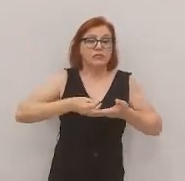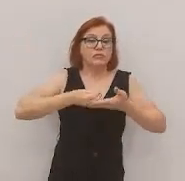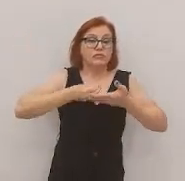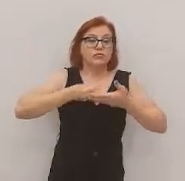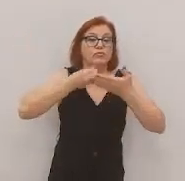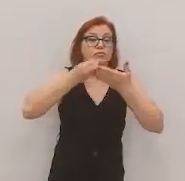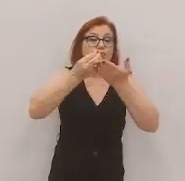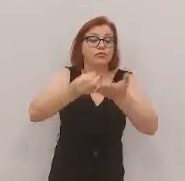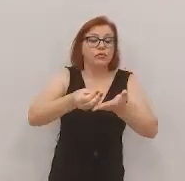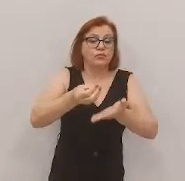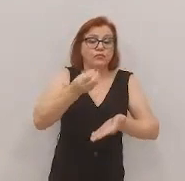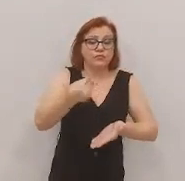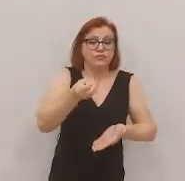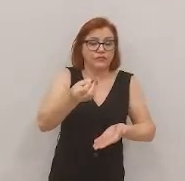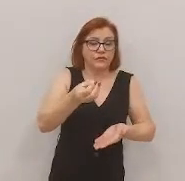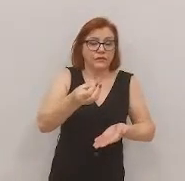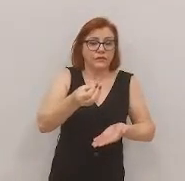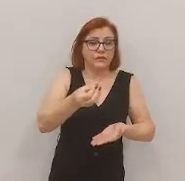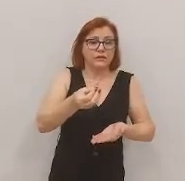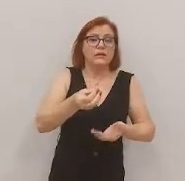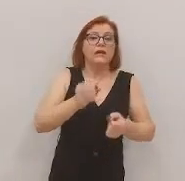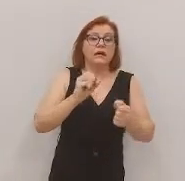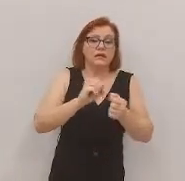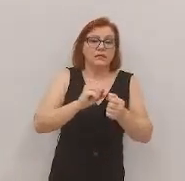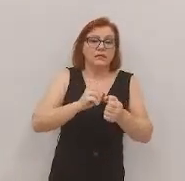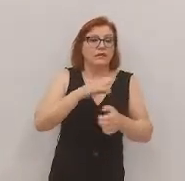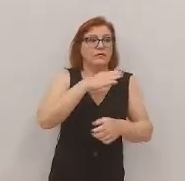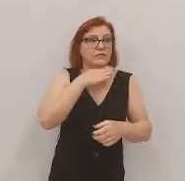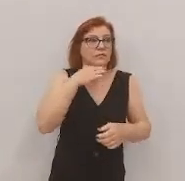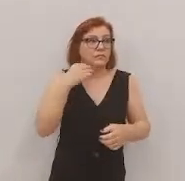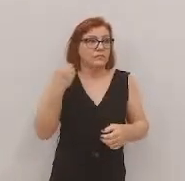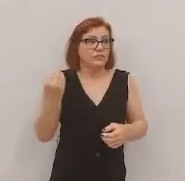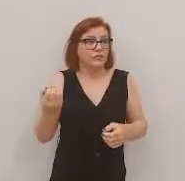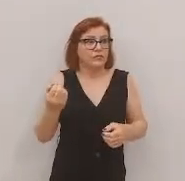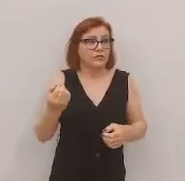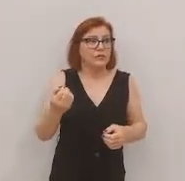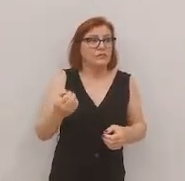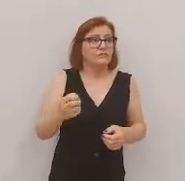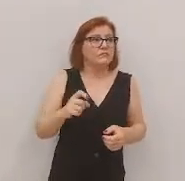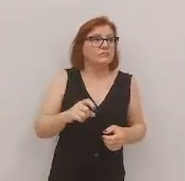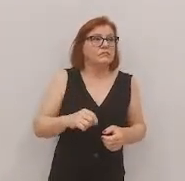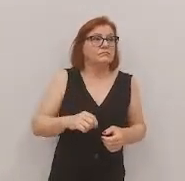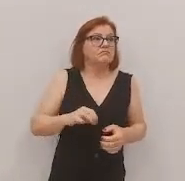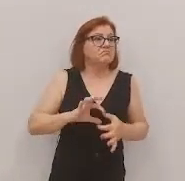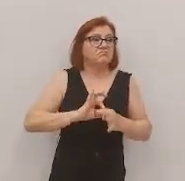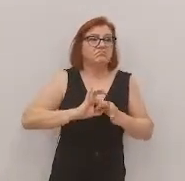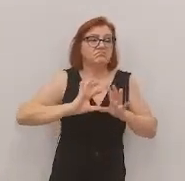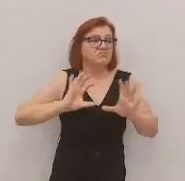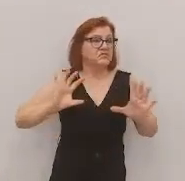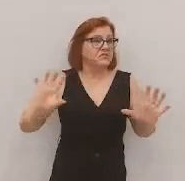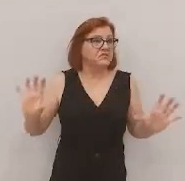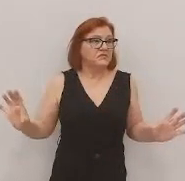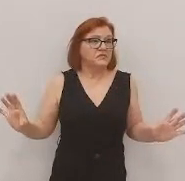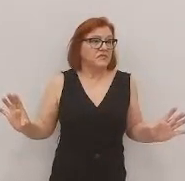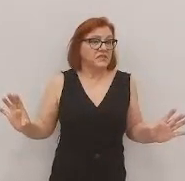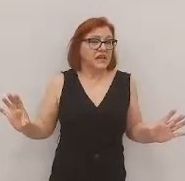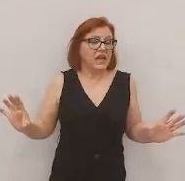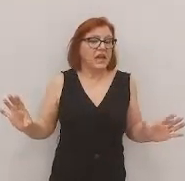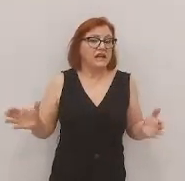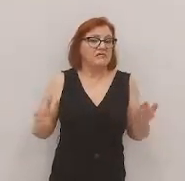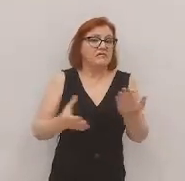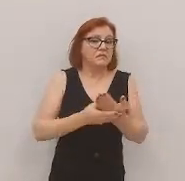firo e eu saro, e não há quem possa livrar alguém da